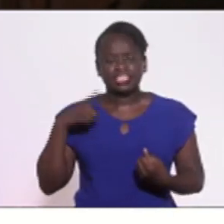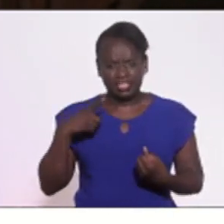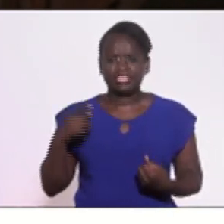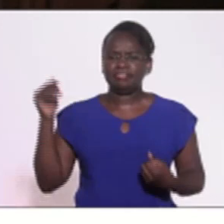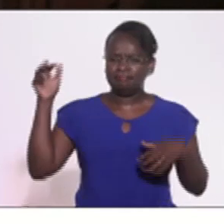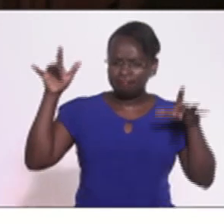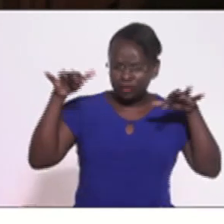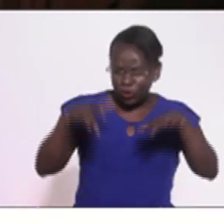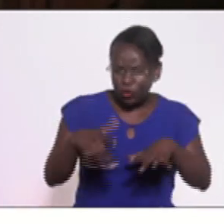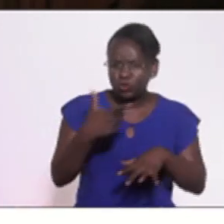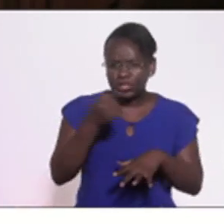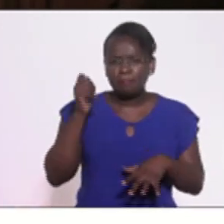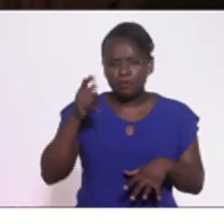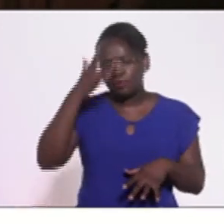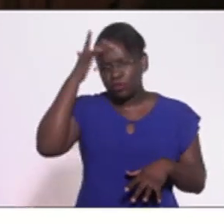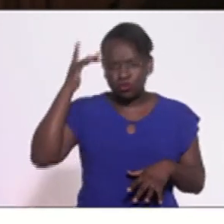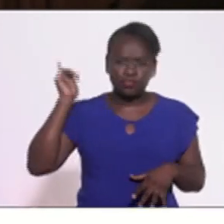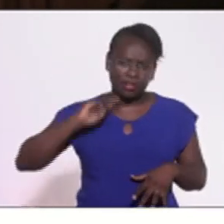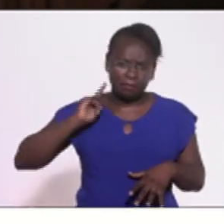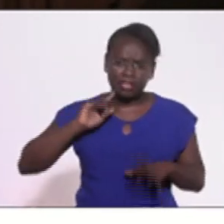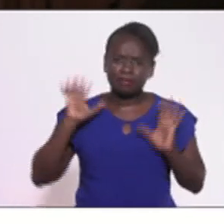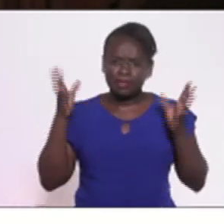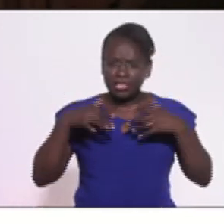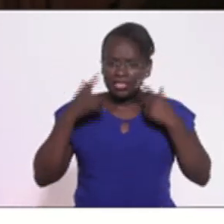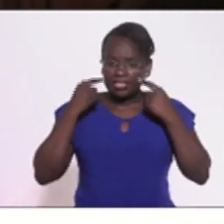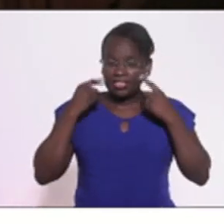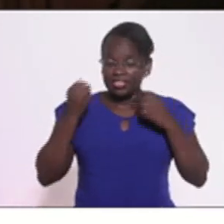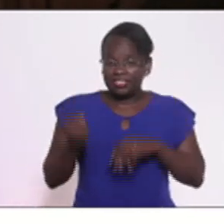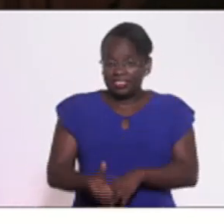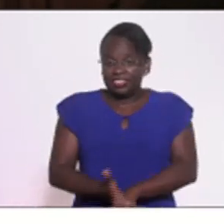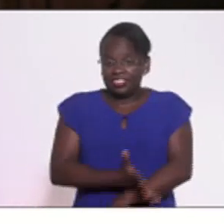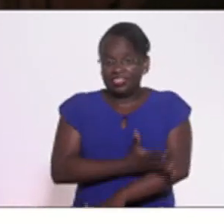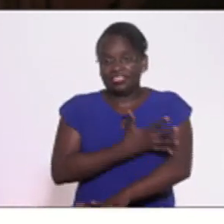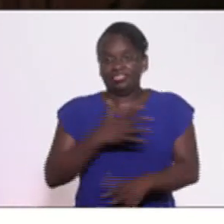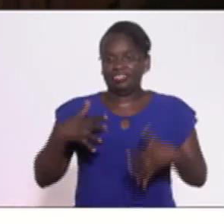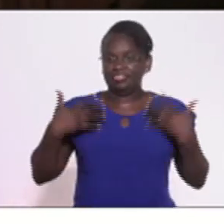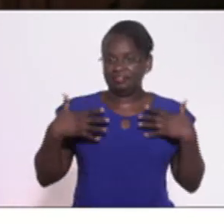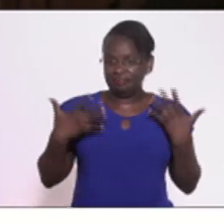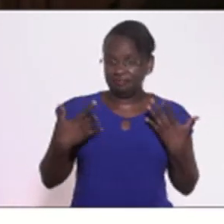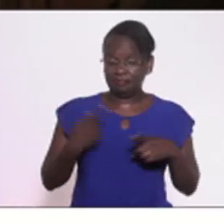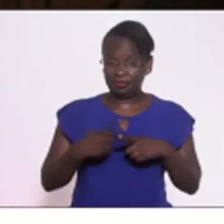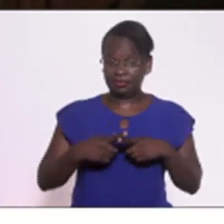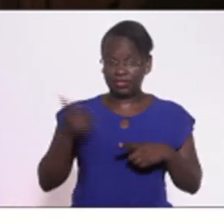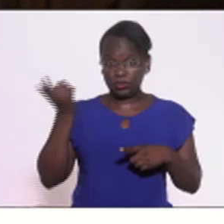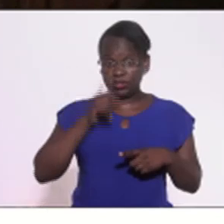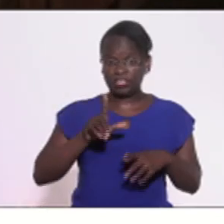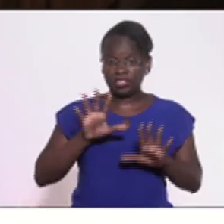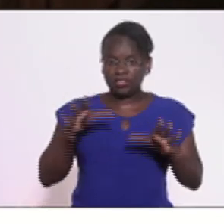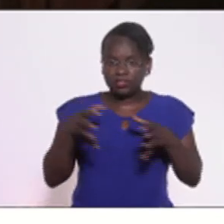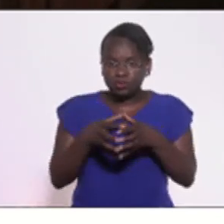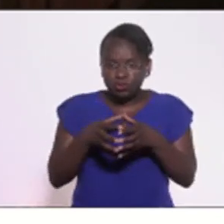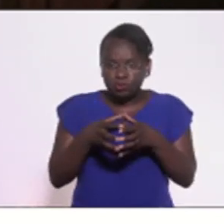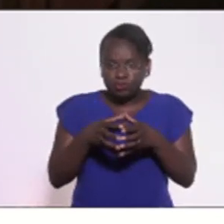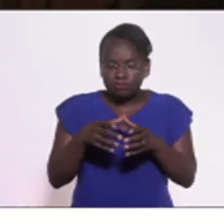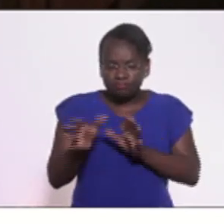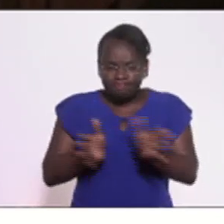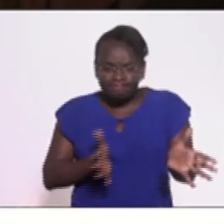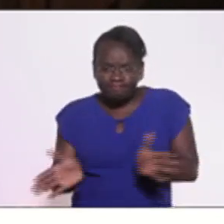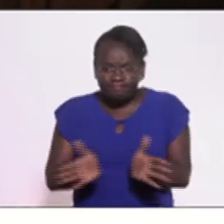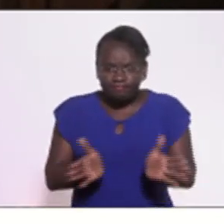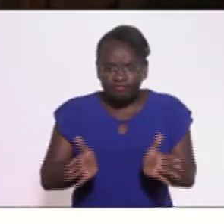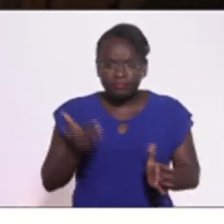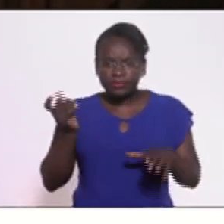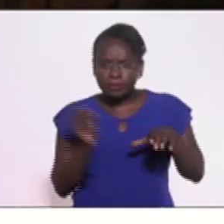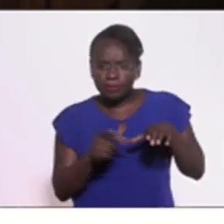estariam 200 mil rubro-negros chorando de alegria, porque ele conseguiu montar um time que corre, que